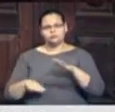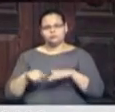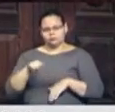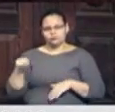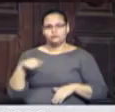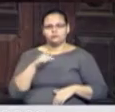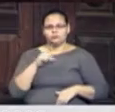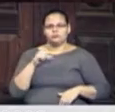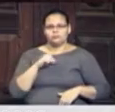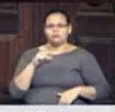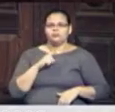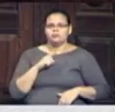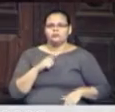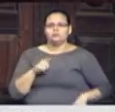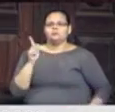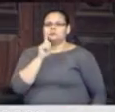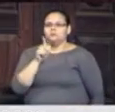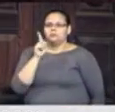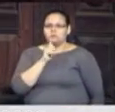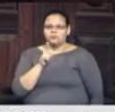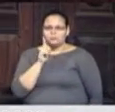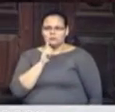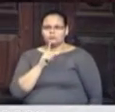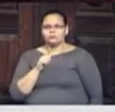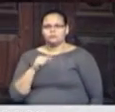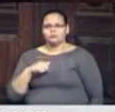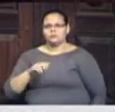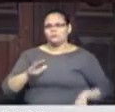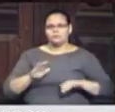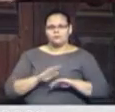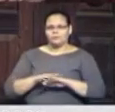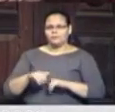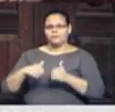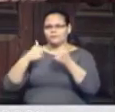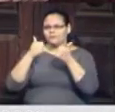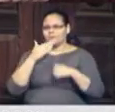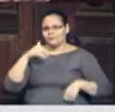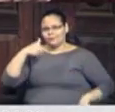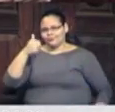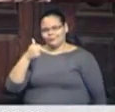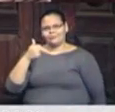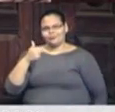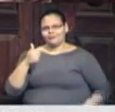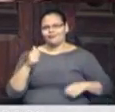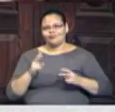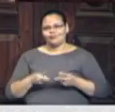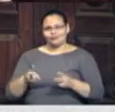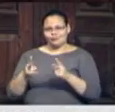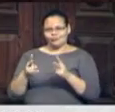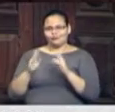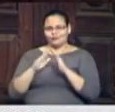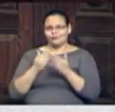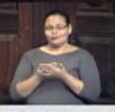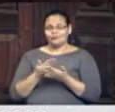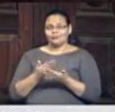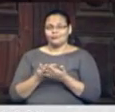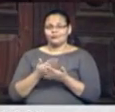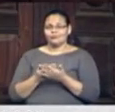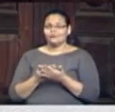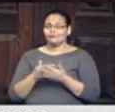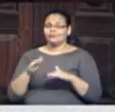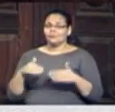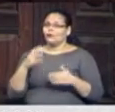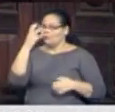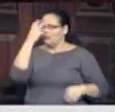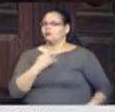um futuro garantido melhor da este que se vislumbra sem a permanência dessas escolas. Então, isso daí